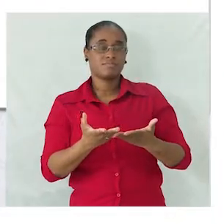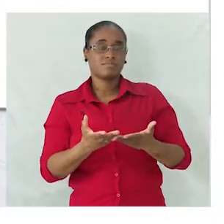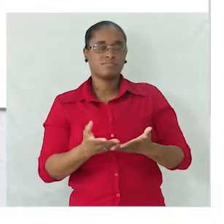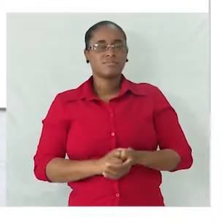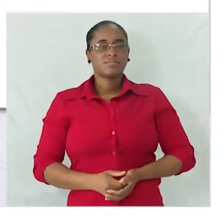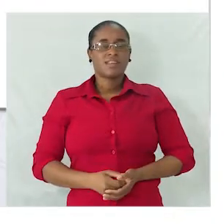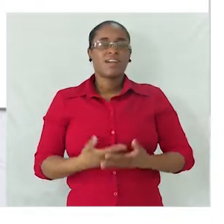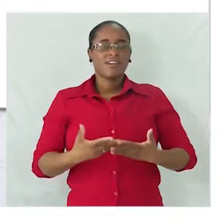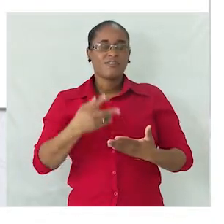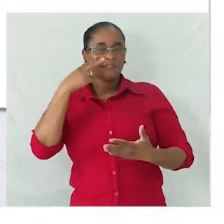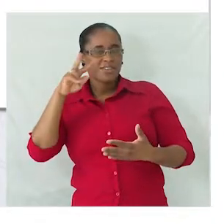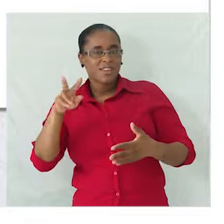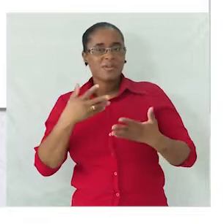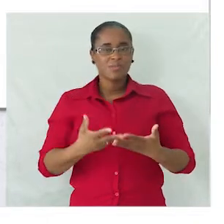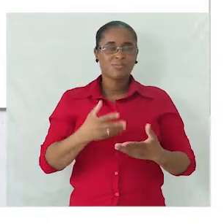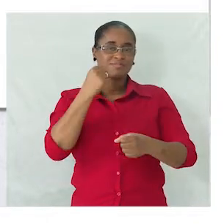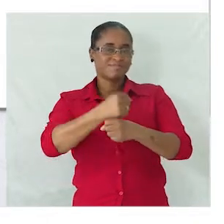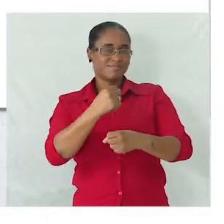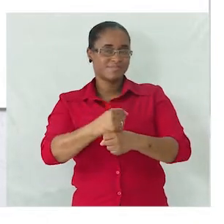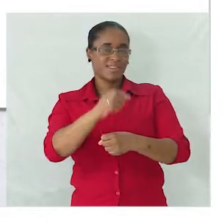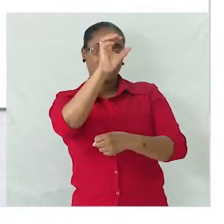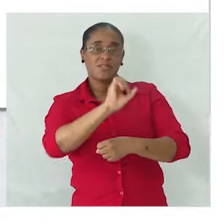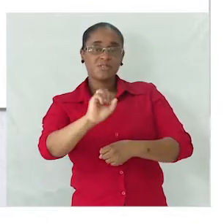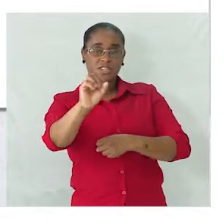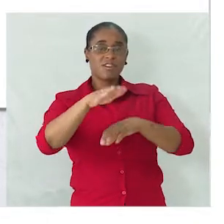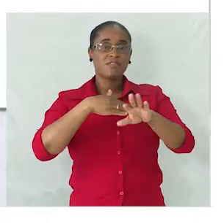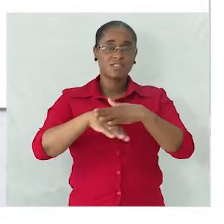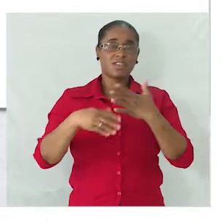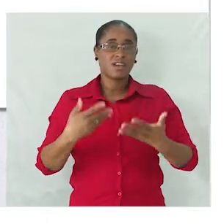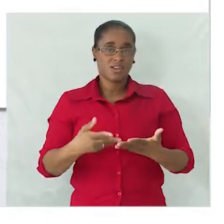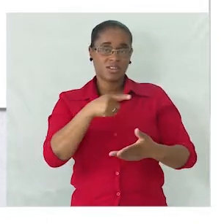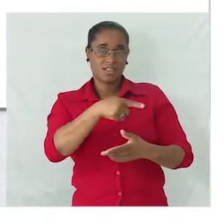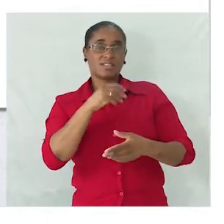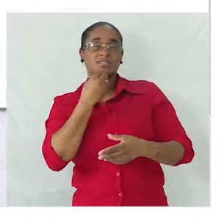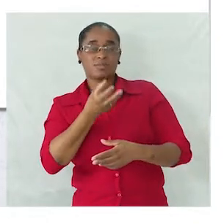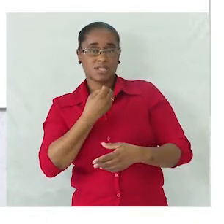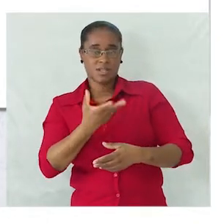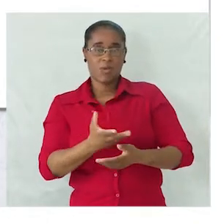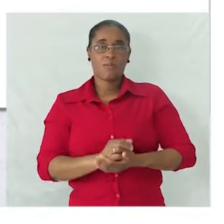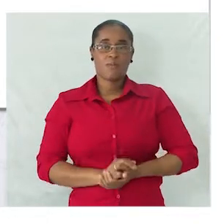Ora, vejamos agora num exercício que vocês é que vão fazer agora depois desta explicação.